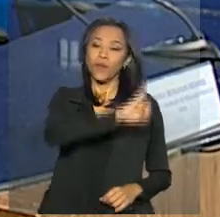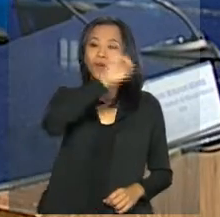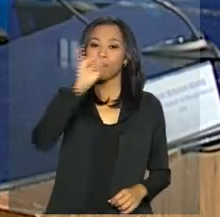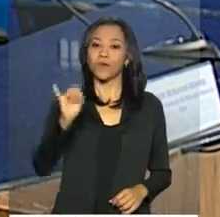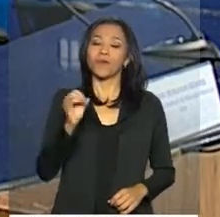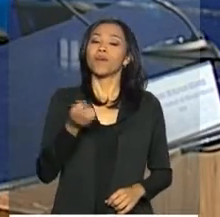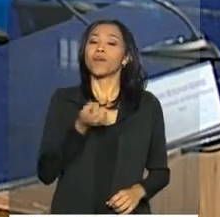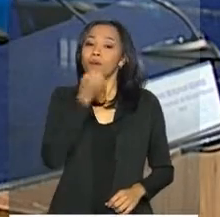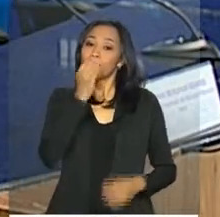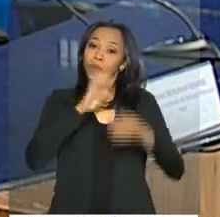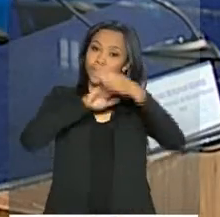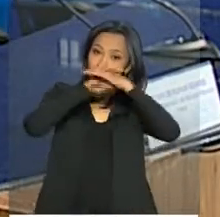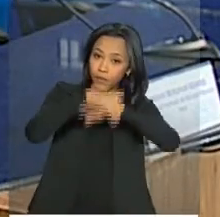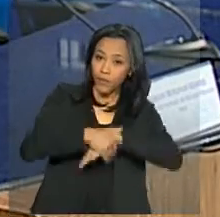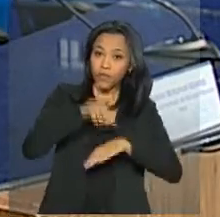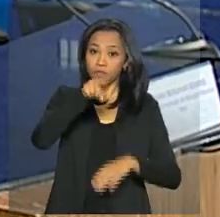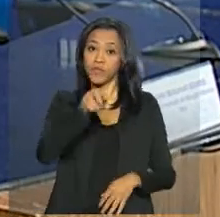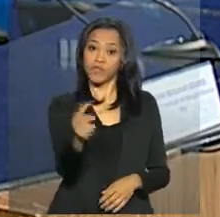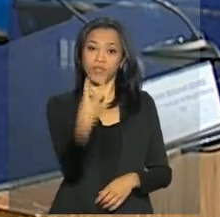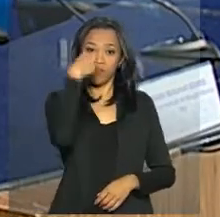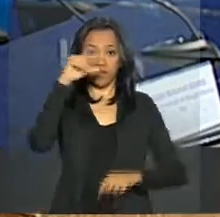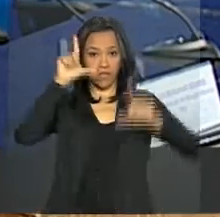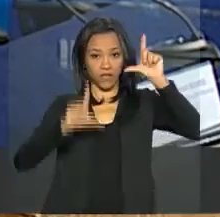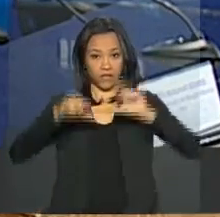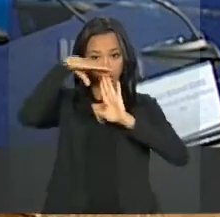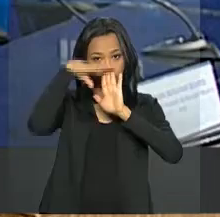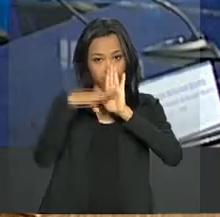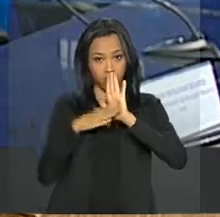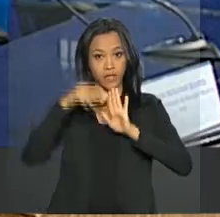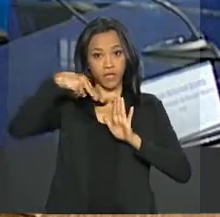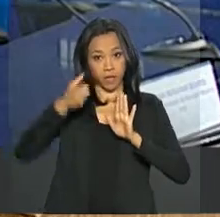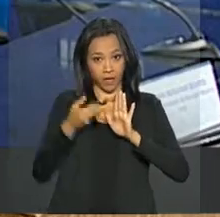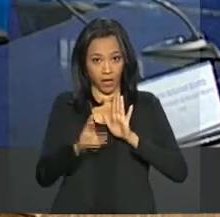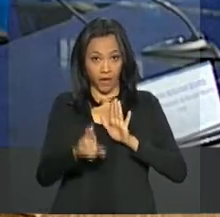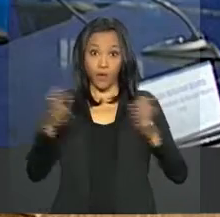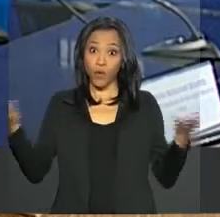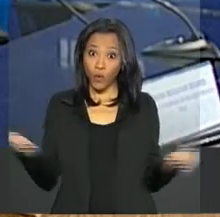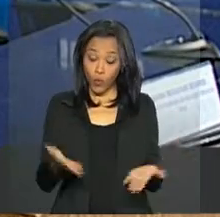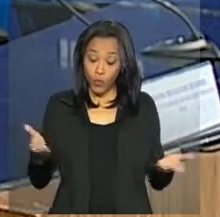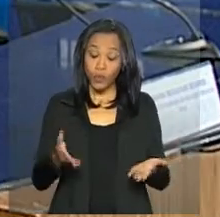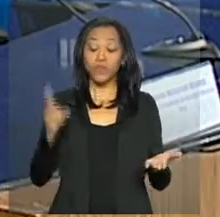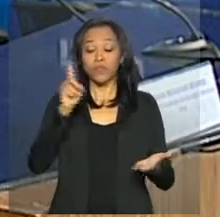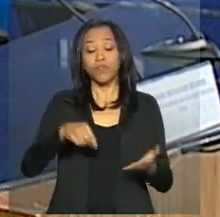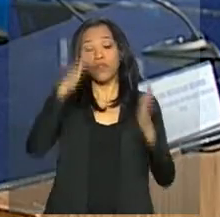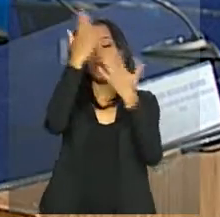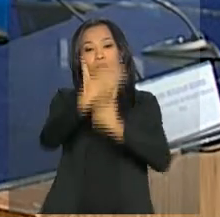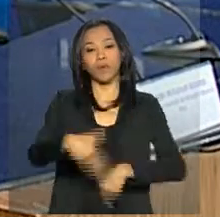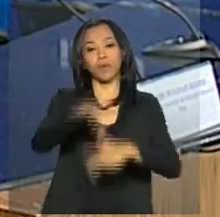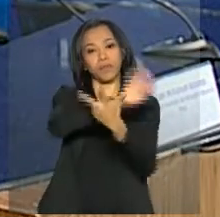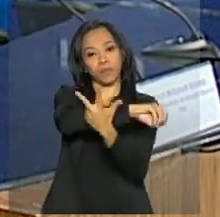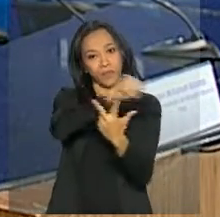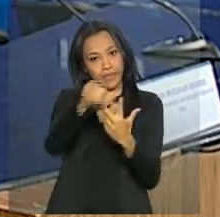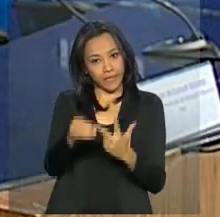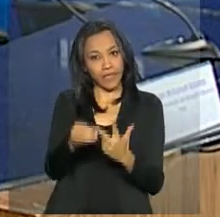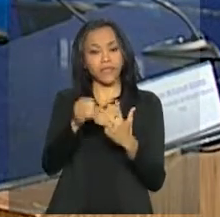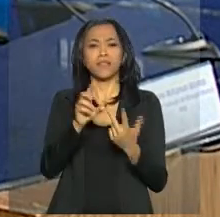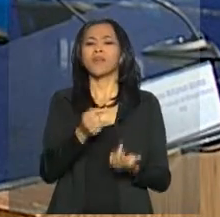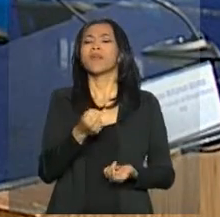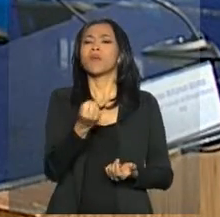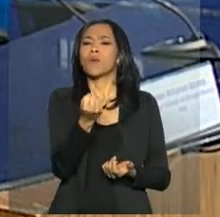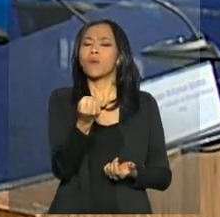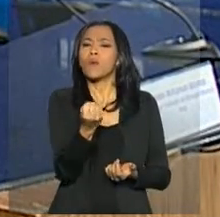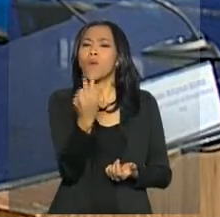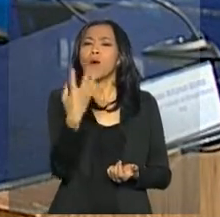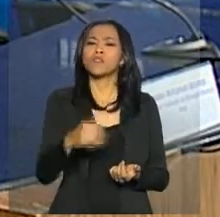boa noite para você que acompanha ao vivo a programação da TVNBR. Hoje foi dia de Exame Nacional do Ensino Médio, Enem, em quase 2